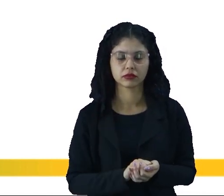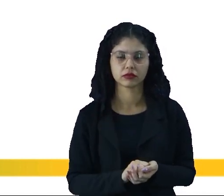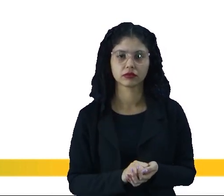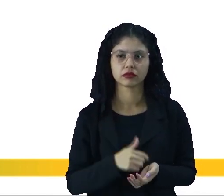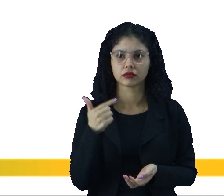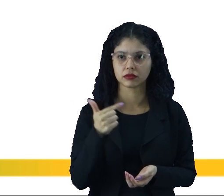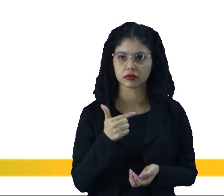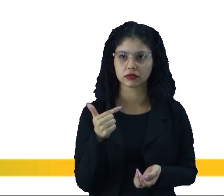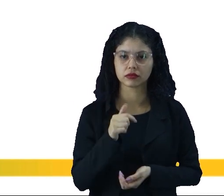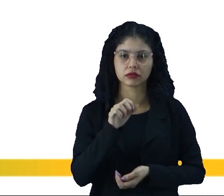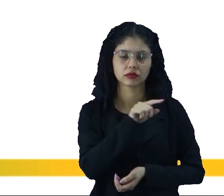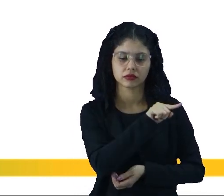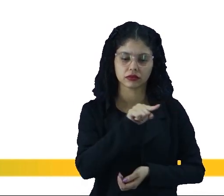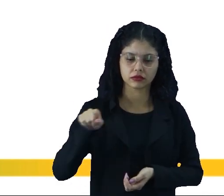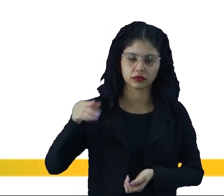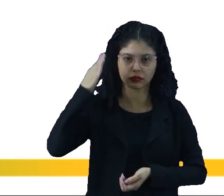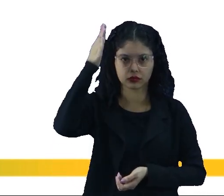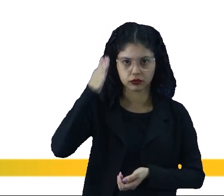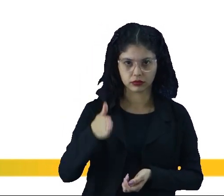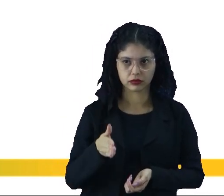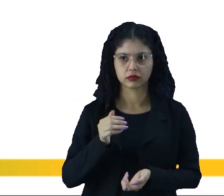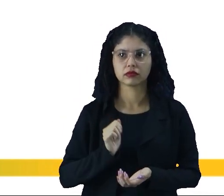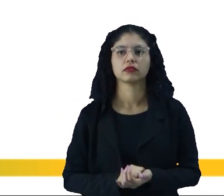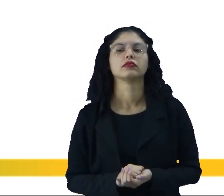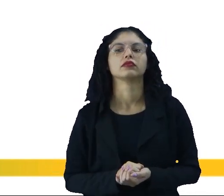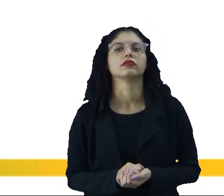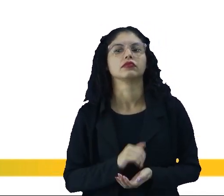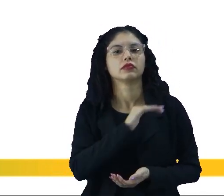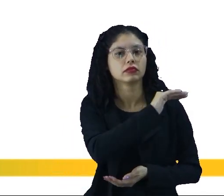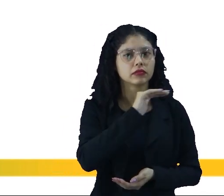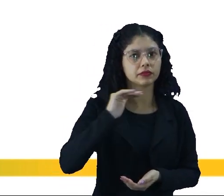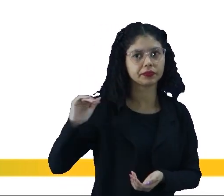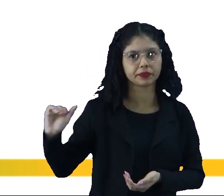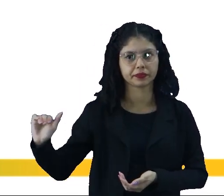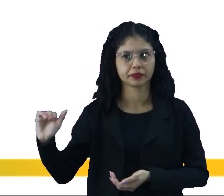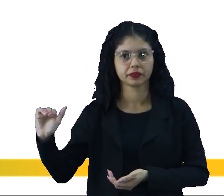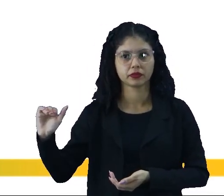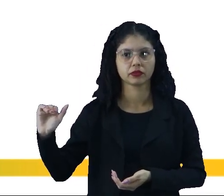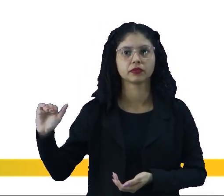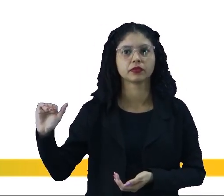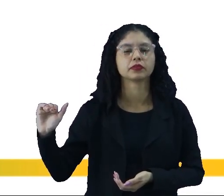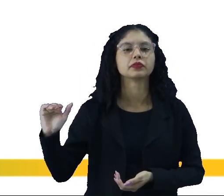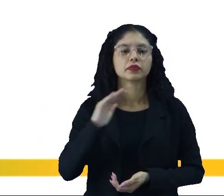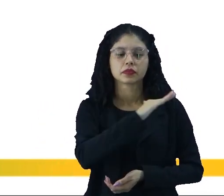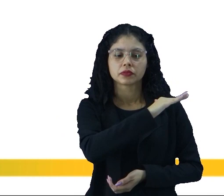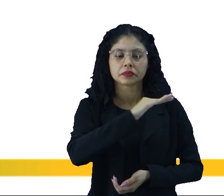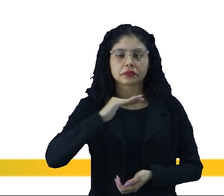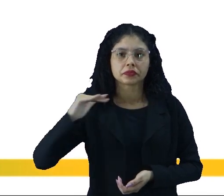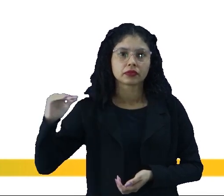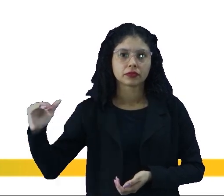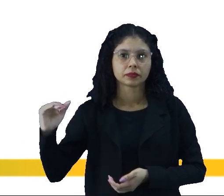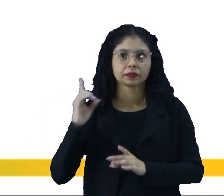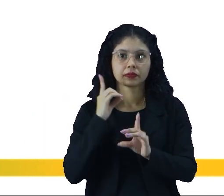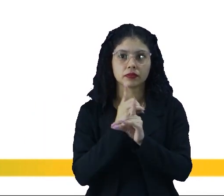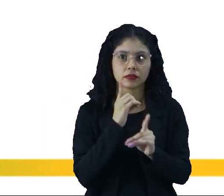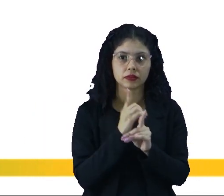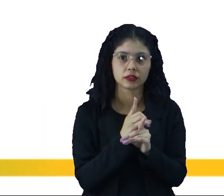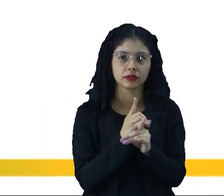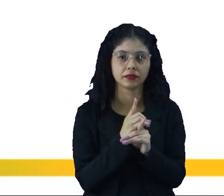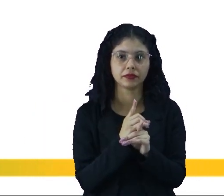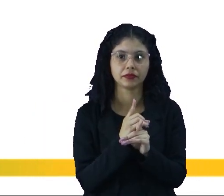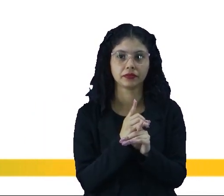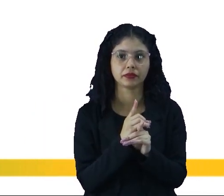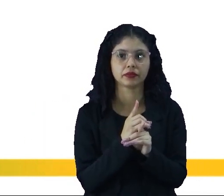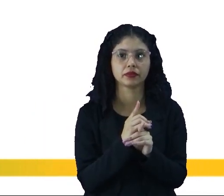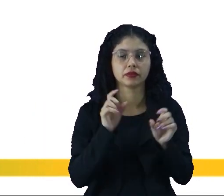segunda direção vertical. Vamos aqui na direção horizontal, pessoal. Na direção horizontal nós vamos achar aqui,